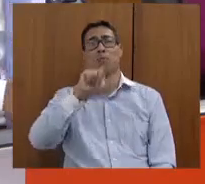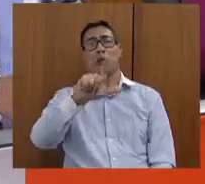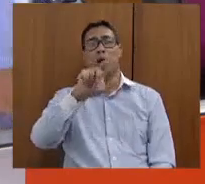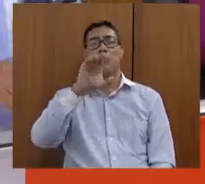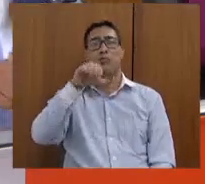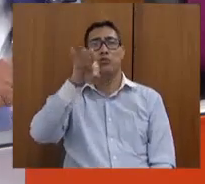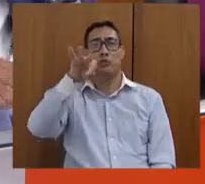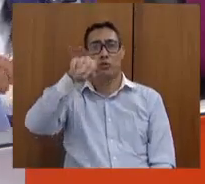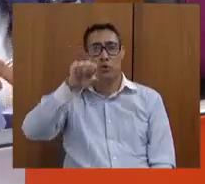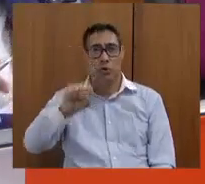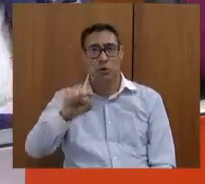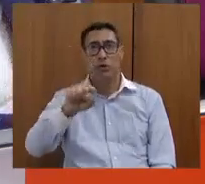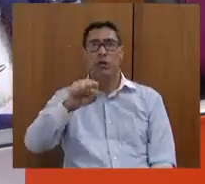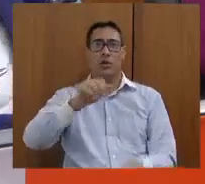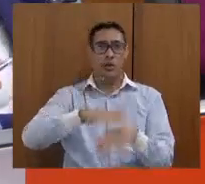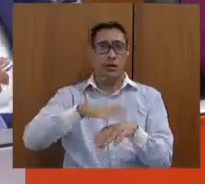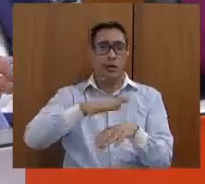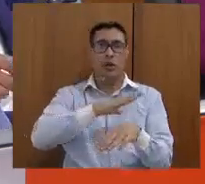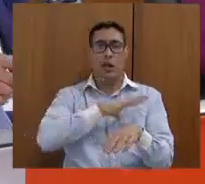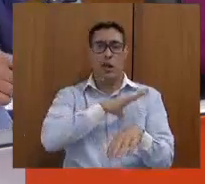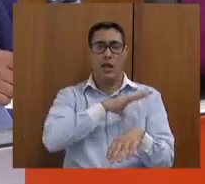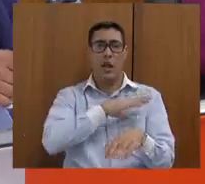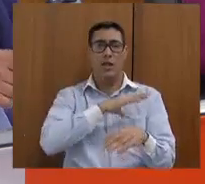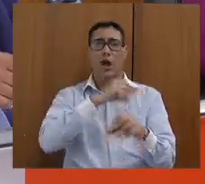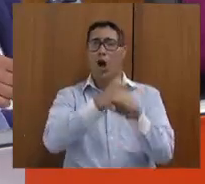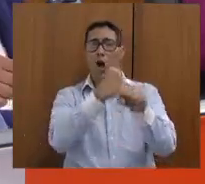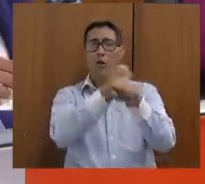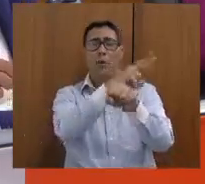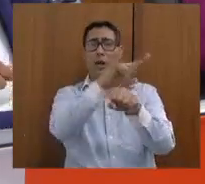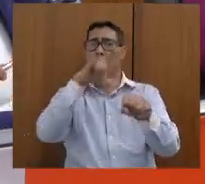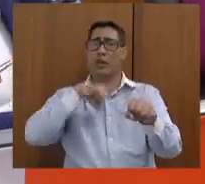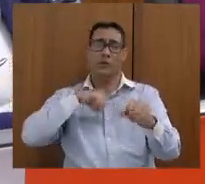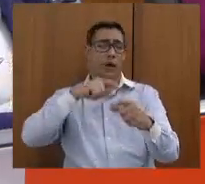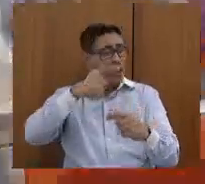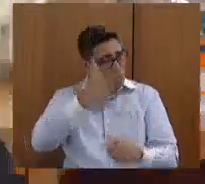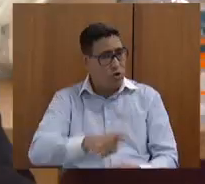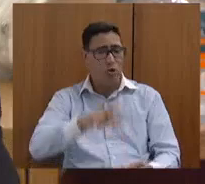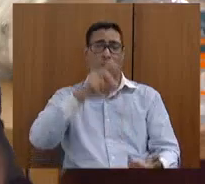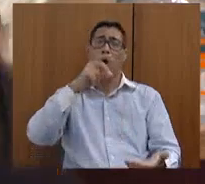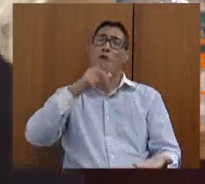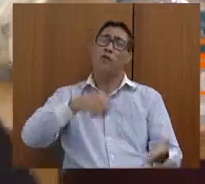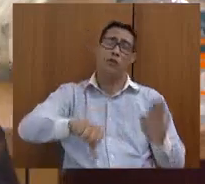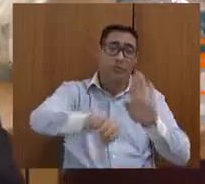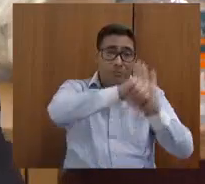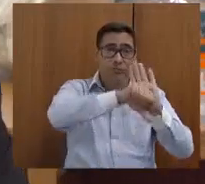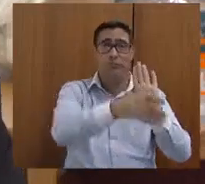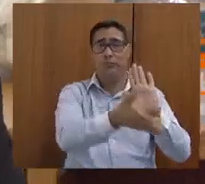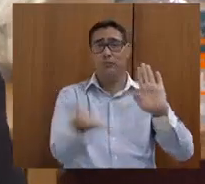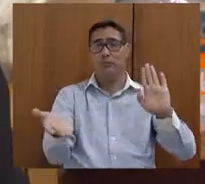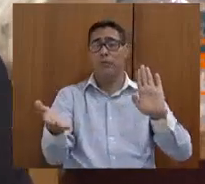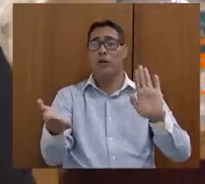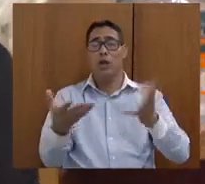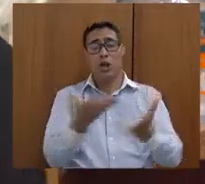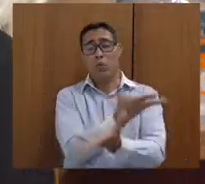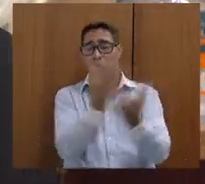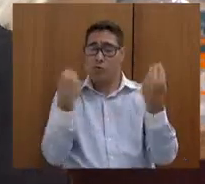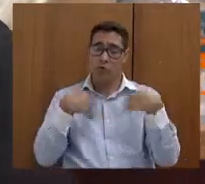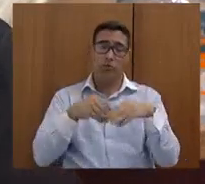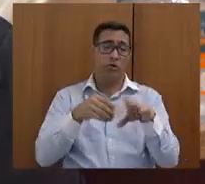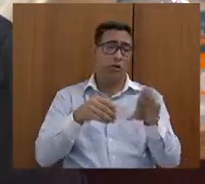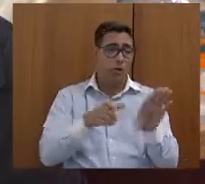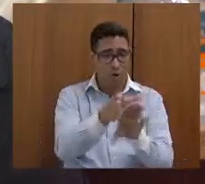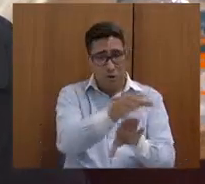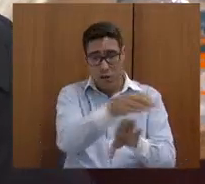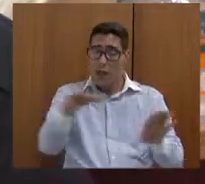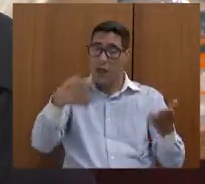régua dessas dessas obras eles não vão ser novamente criminalizados porque muito do que se orienta não